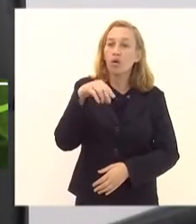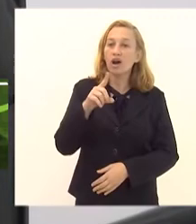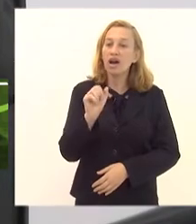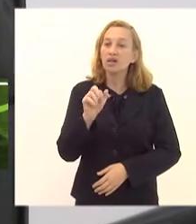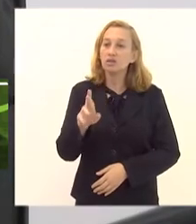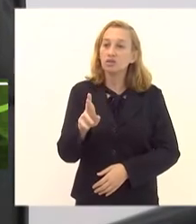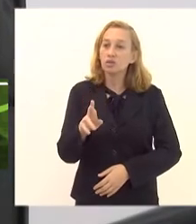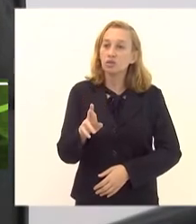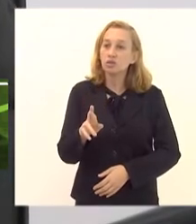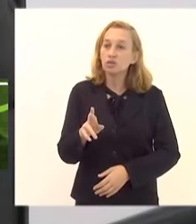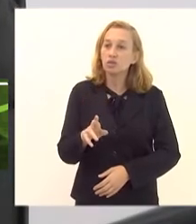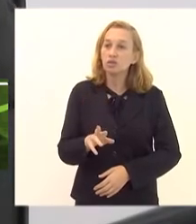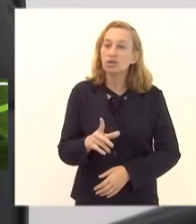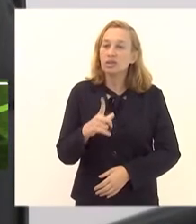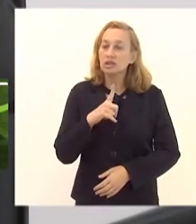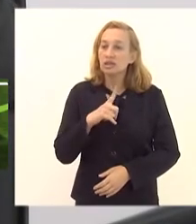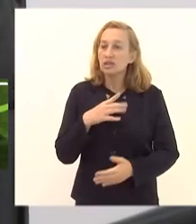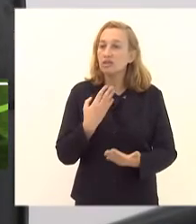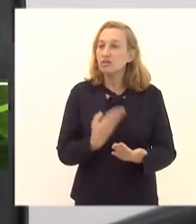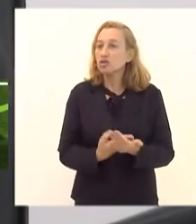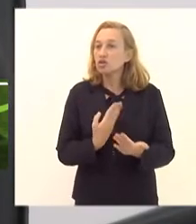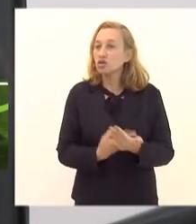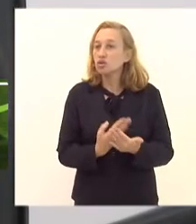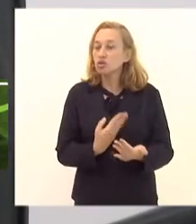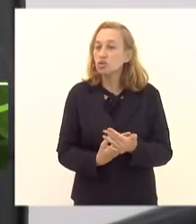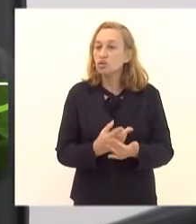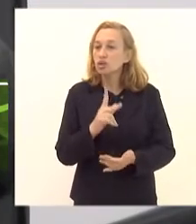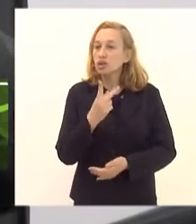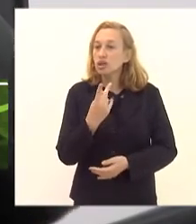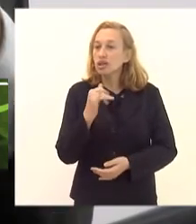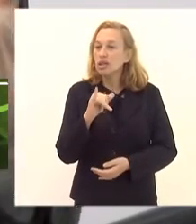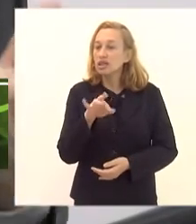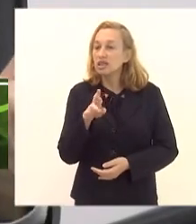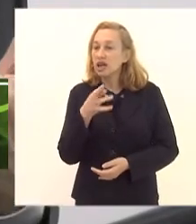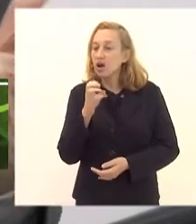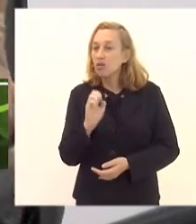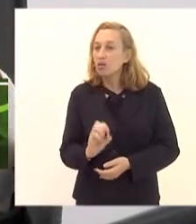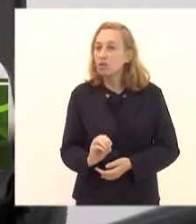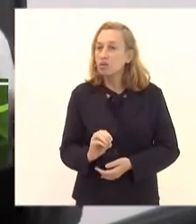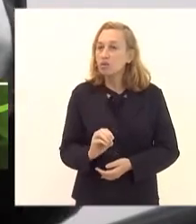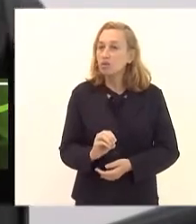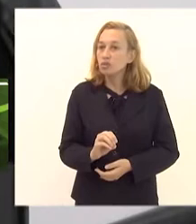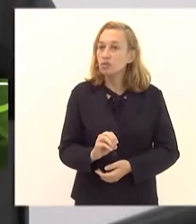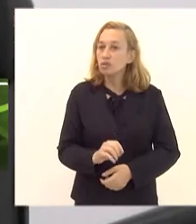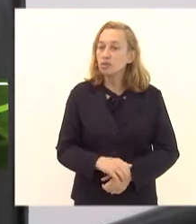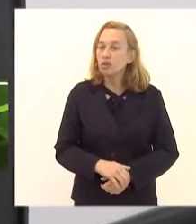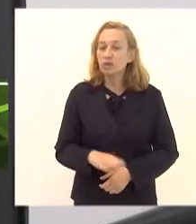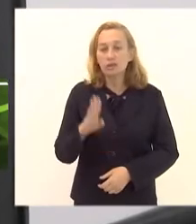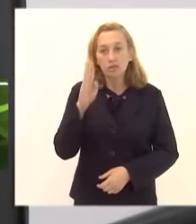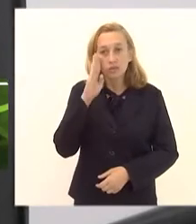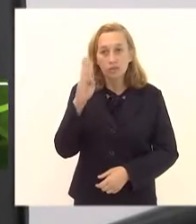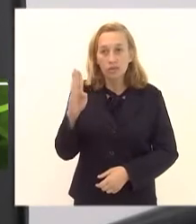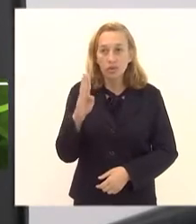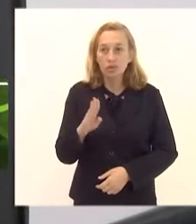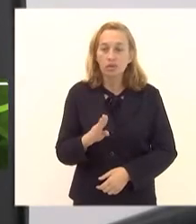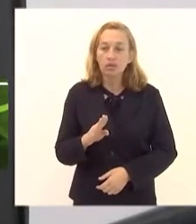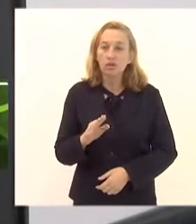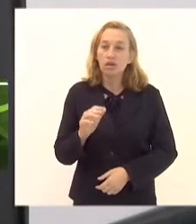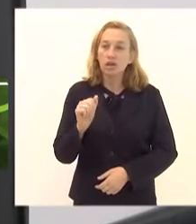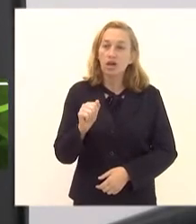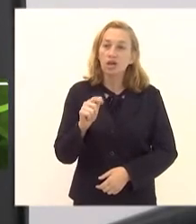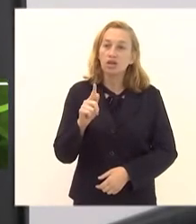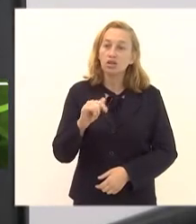se, aparecer. Se houve estudos hidráulicos, a montante e principalmente a